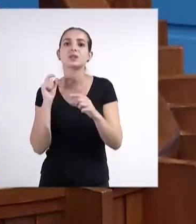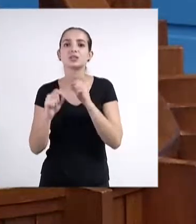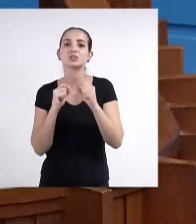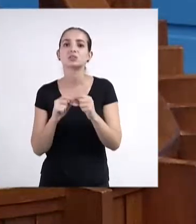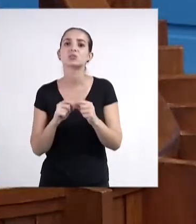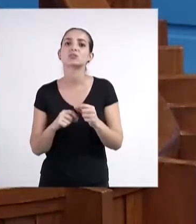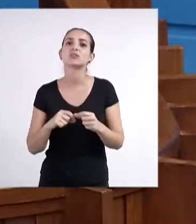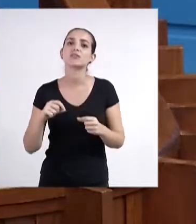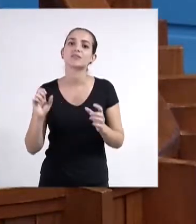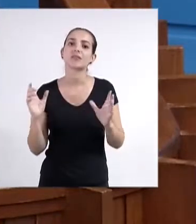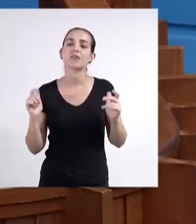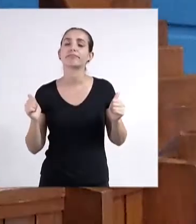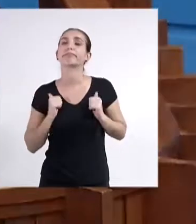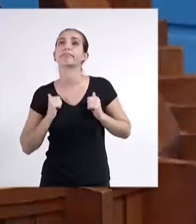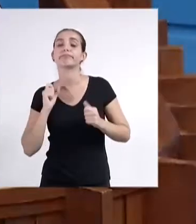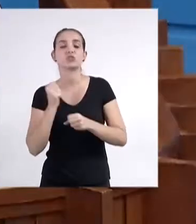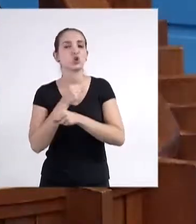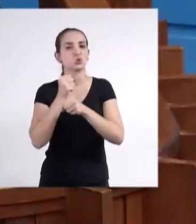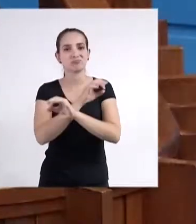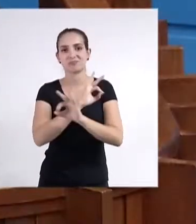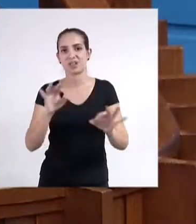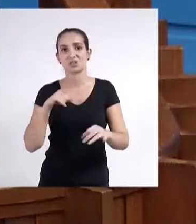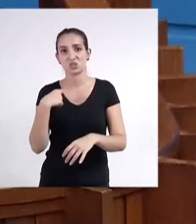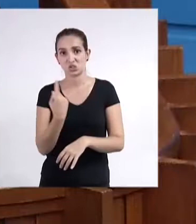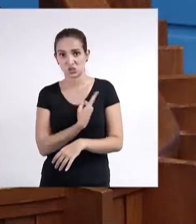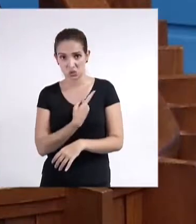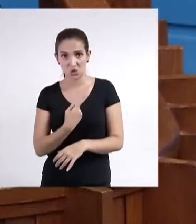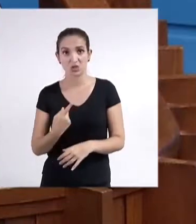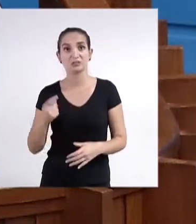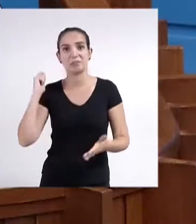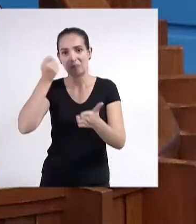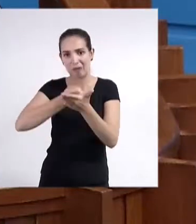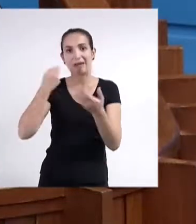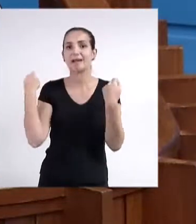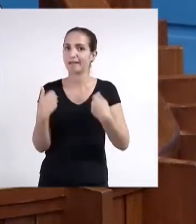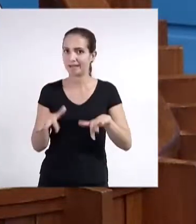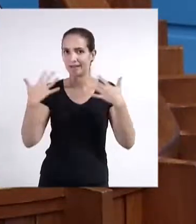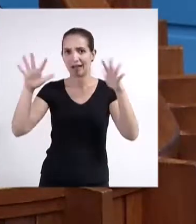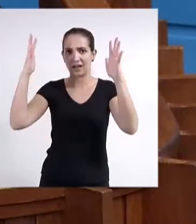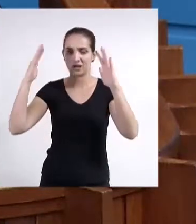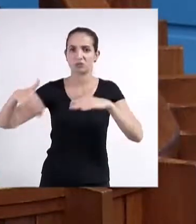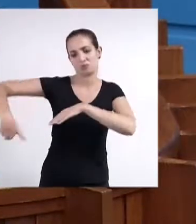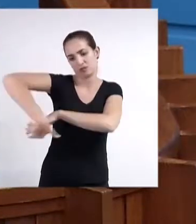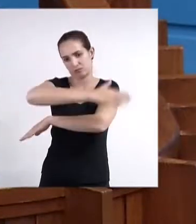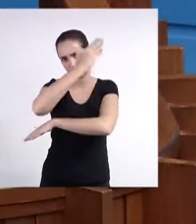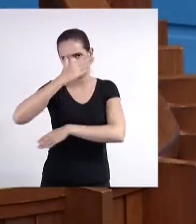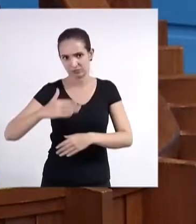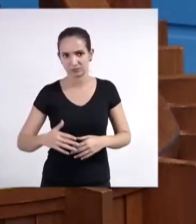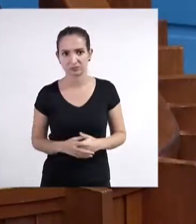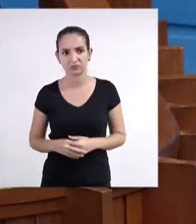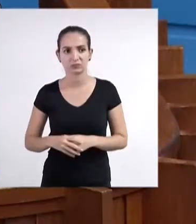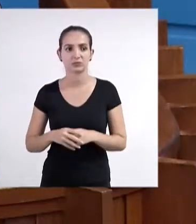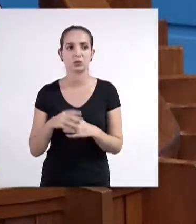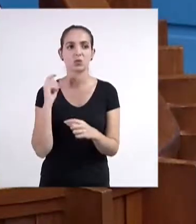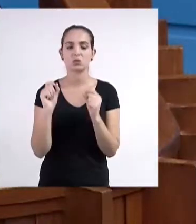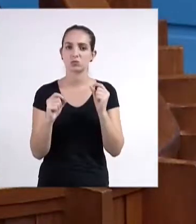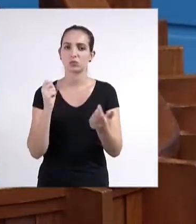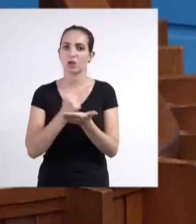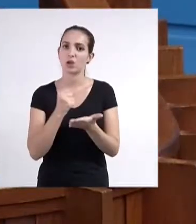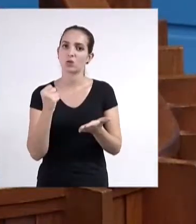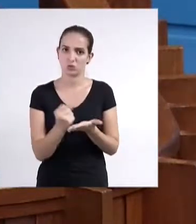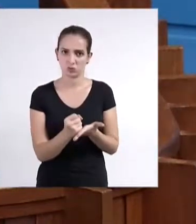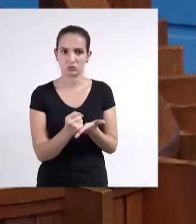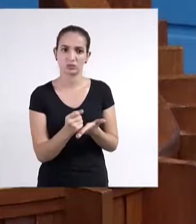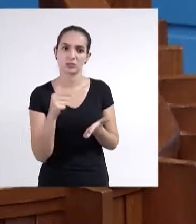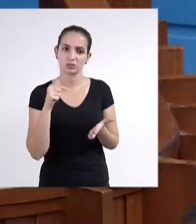que pagam pedágios caríssimos para trafegar pela rodovia. Nunca é demais lembrar que o valor previsto do contrato para a duplicação